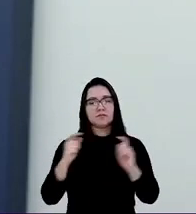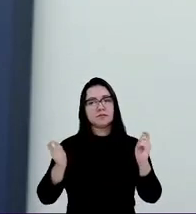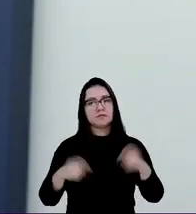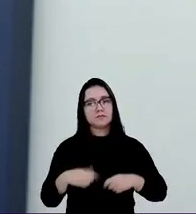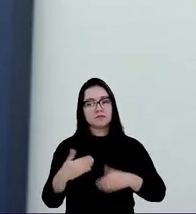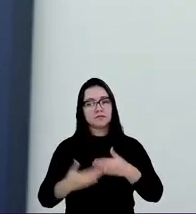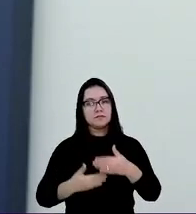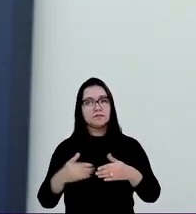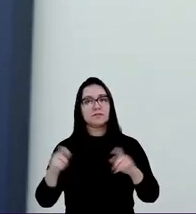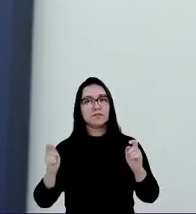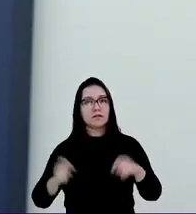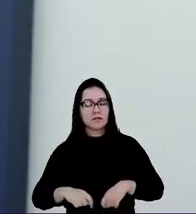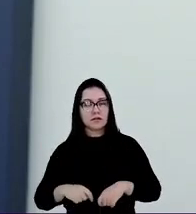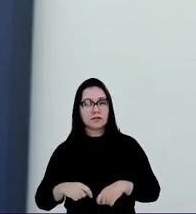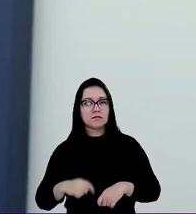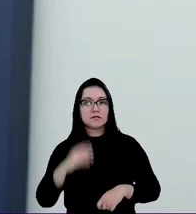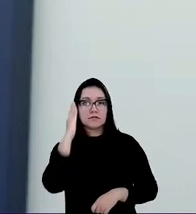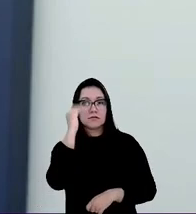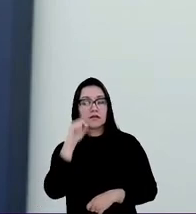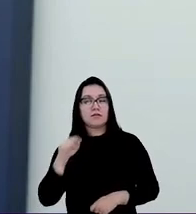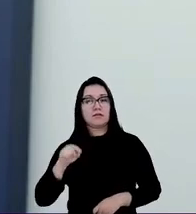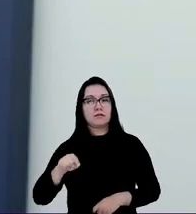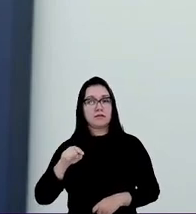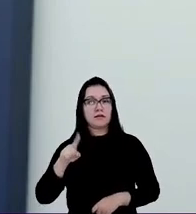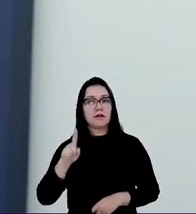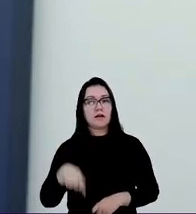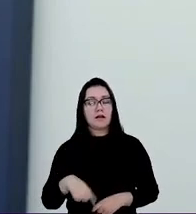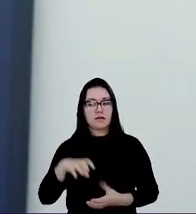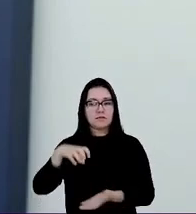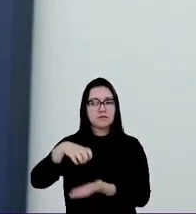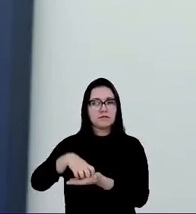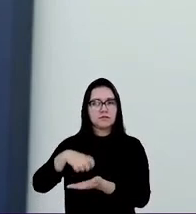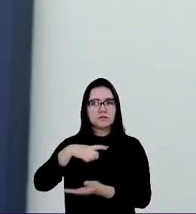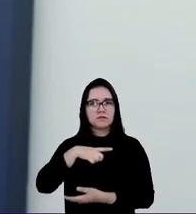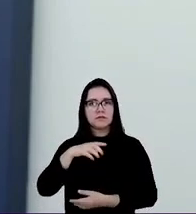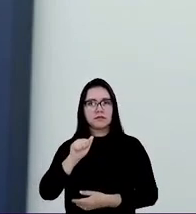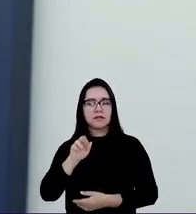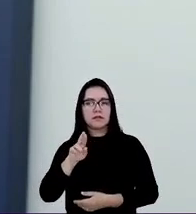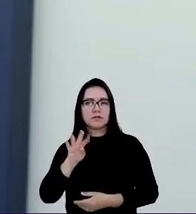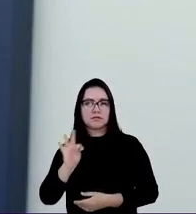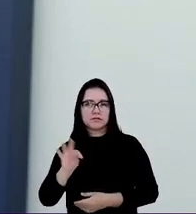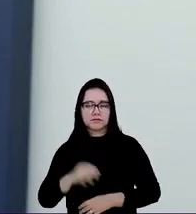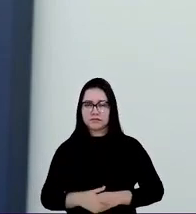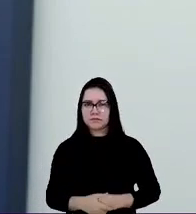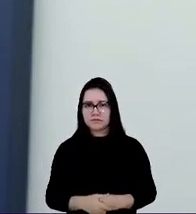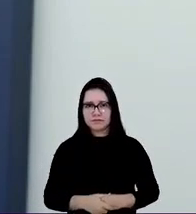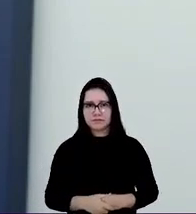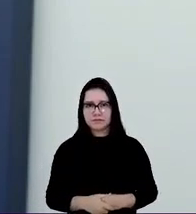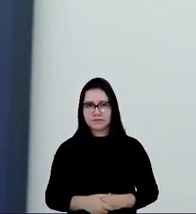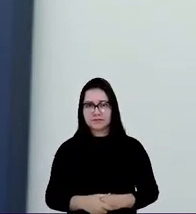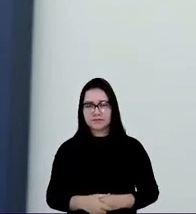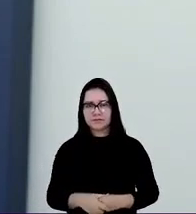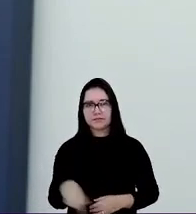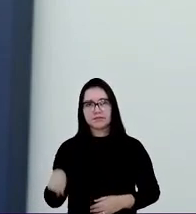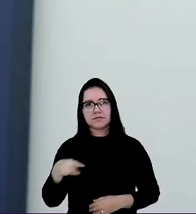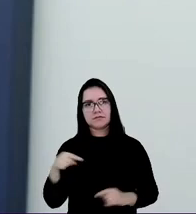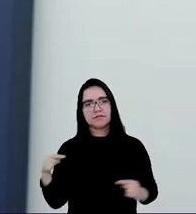ele submeta esse paciente a um centro de CAR-T, em que ele esteja